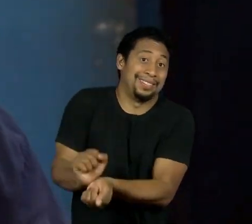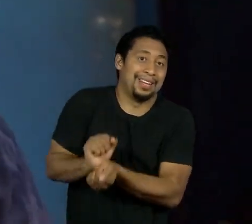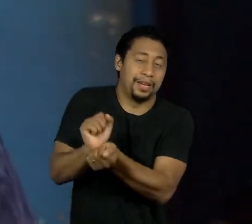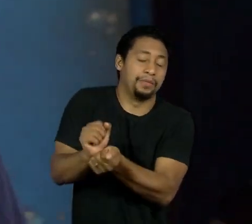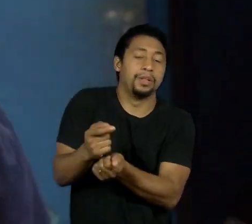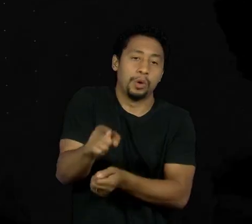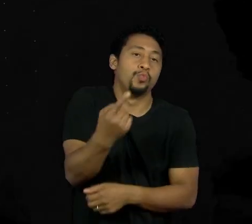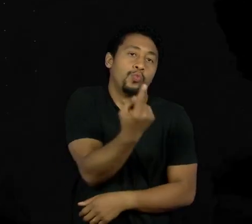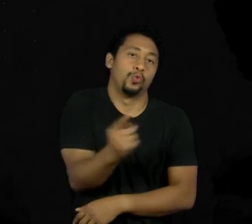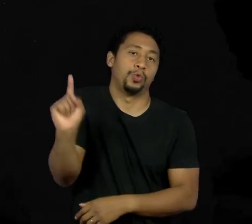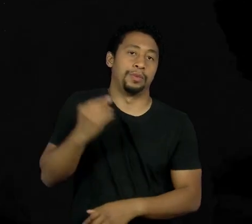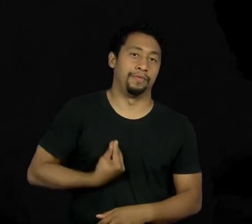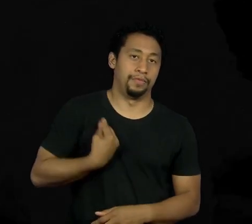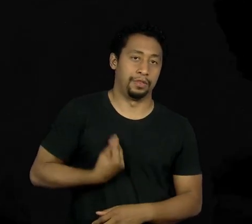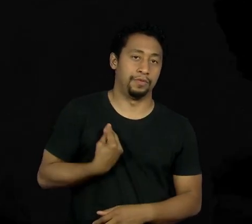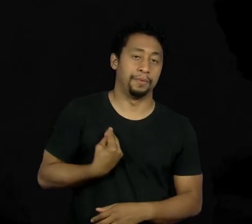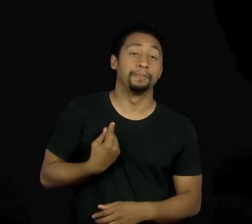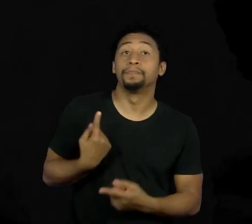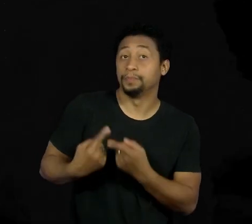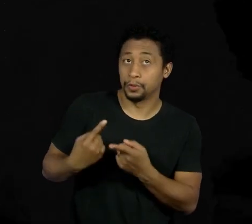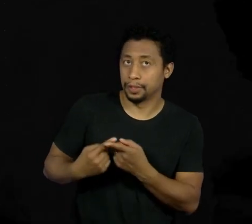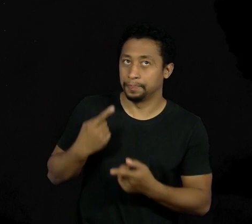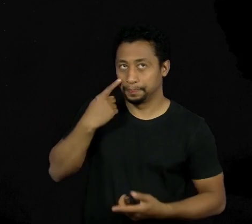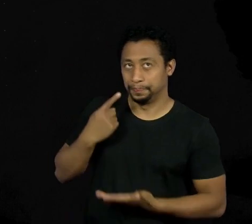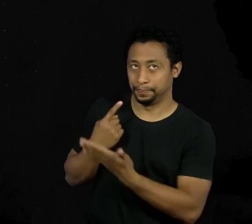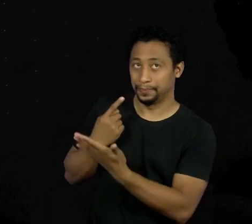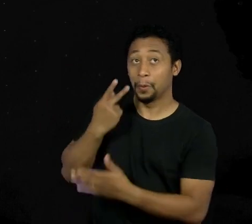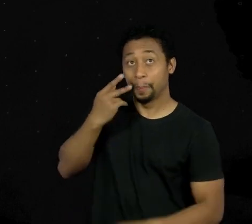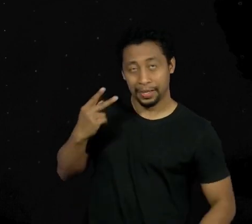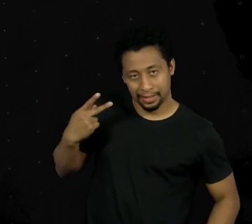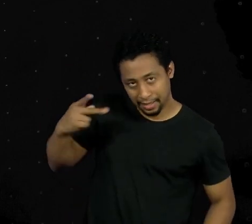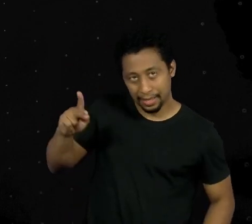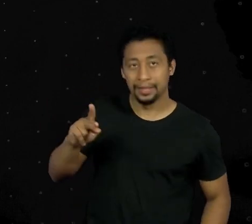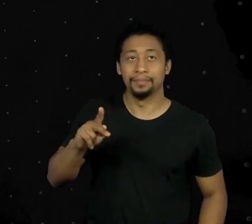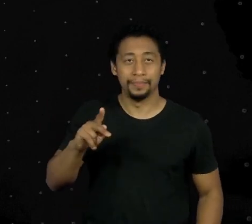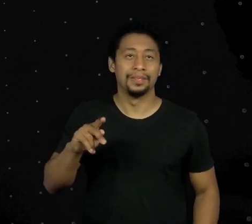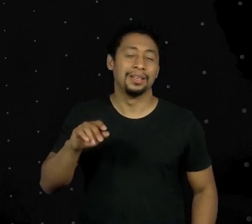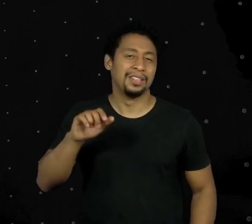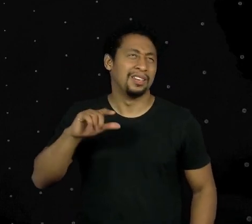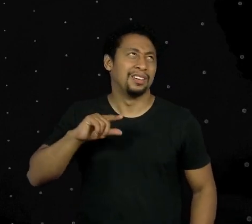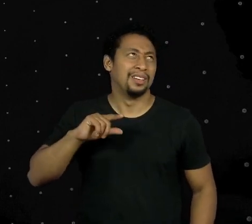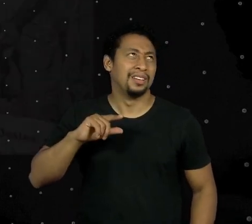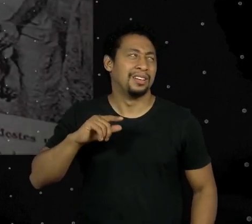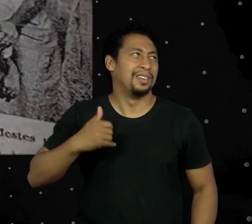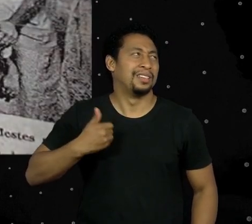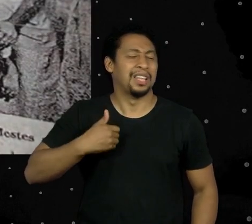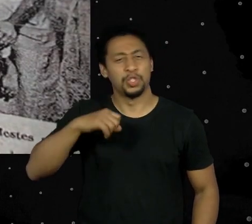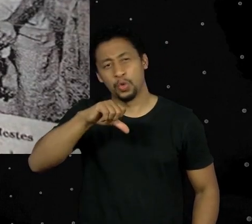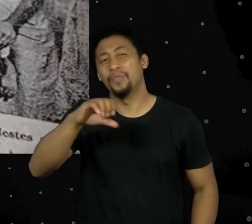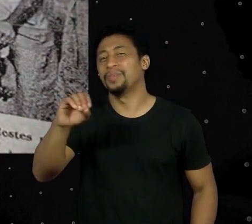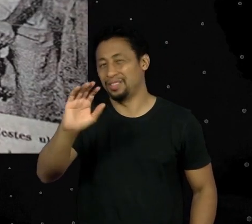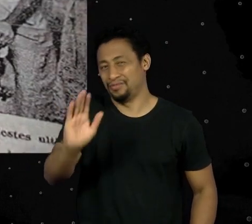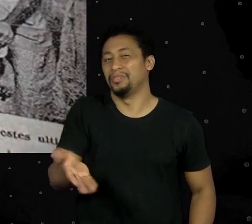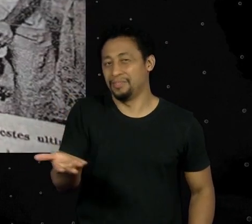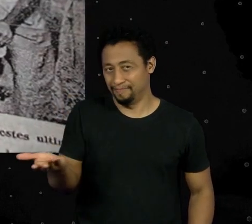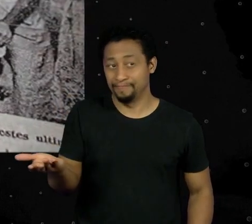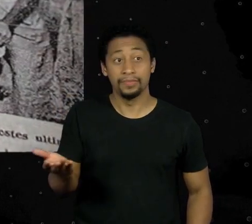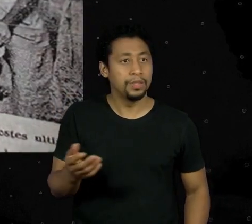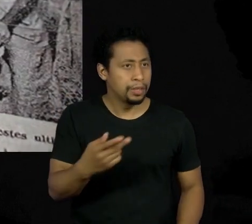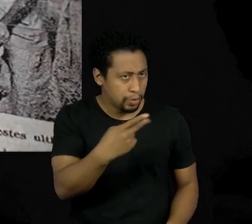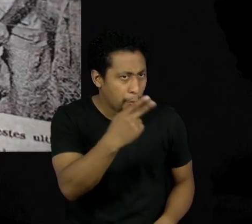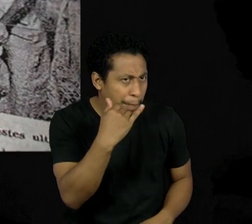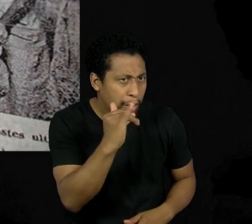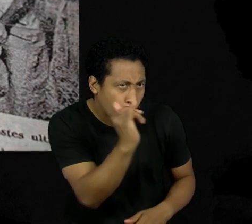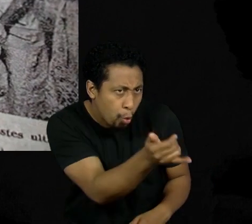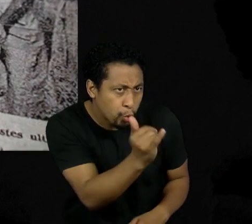nasceu, o seu Anísio José da Costa, que era o pai dela, tinha 90 anos. Seu pai contava a história de quando ele era escravo?